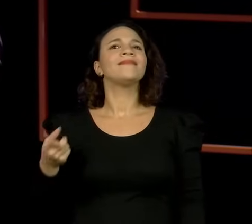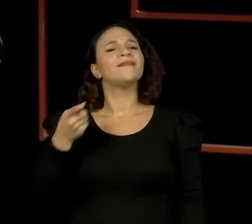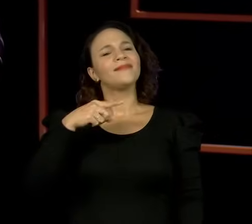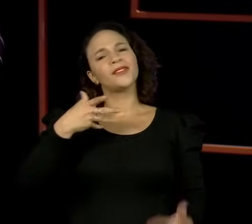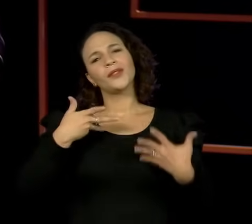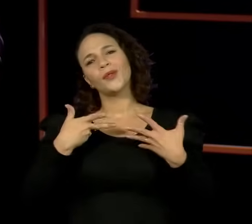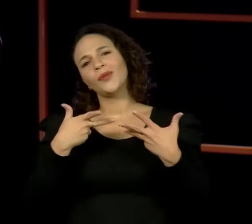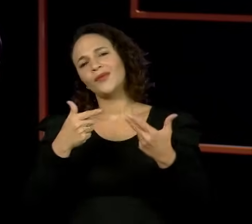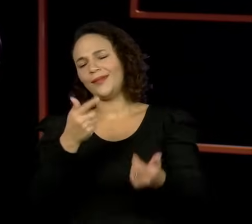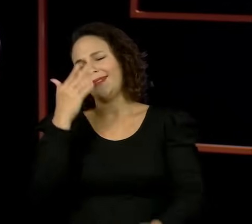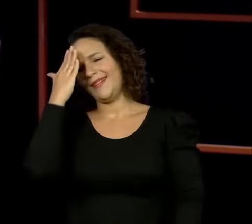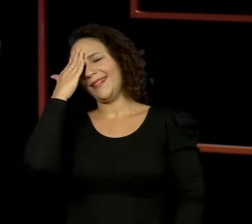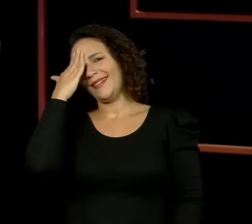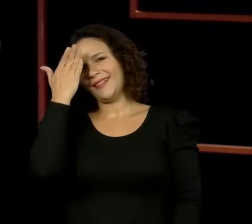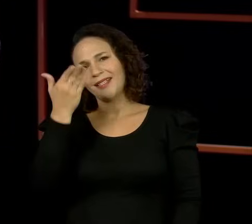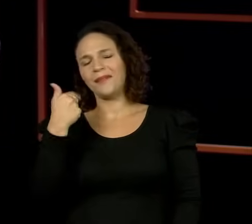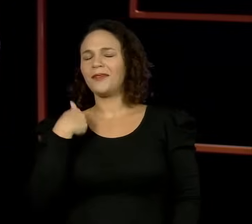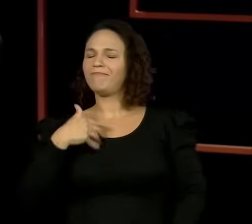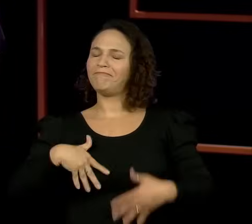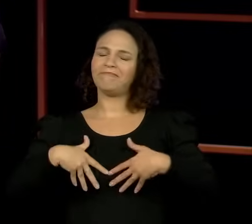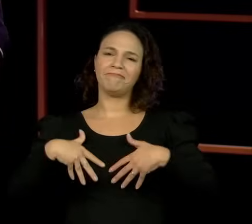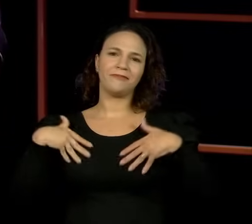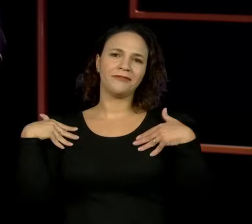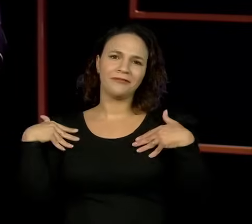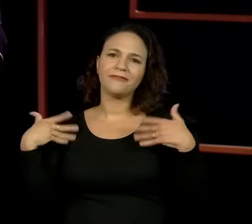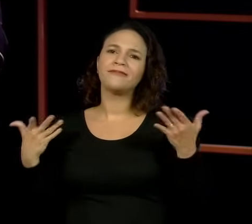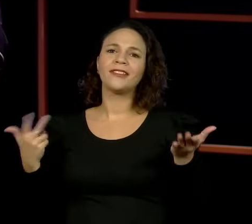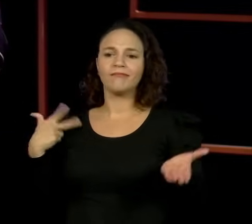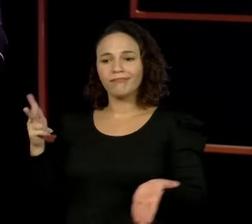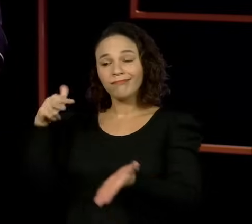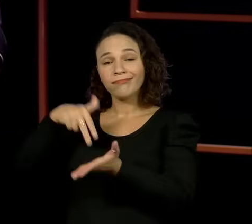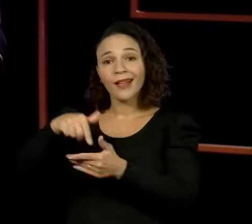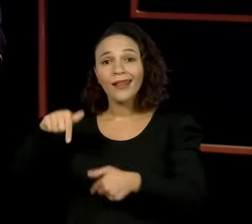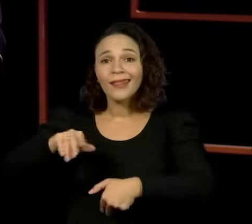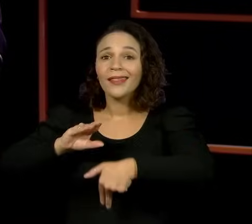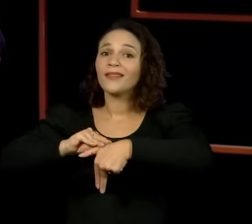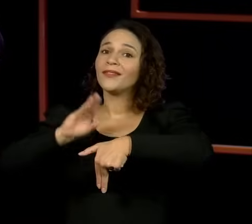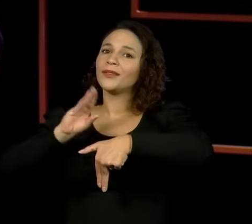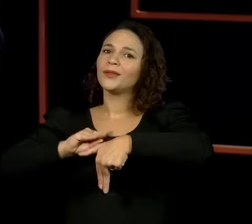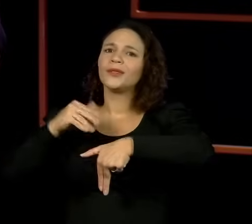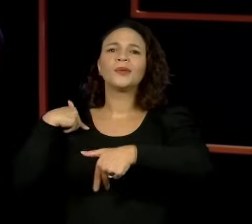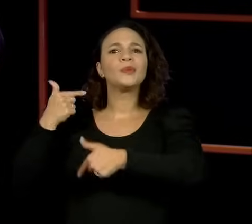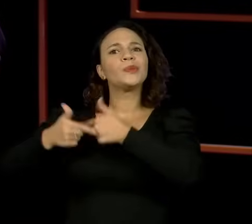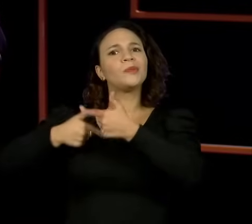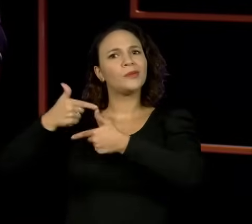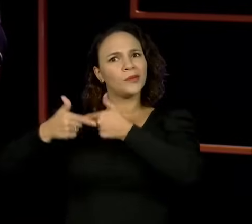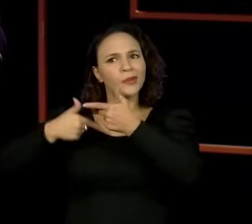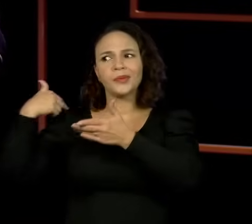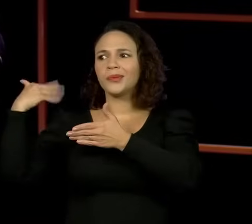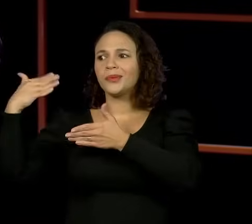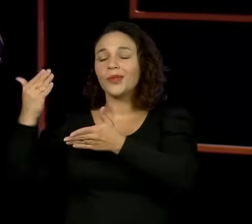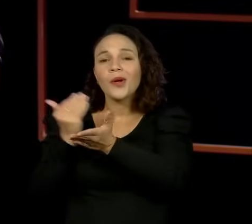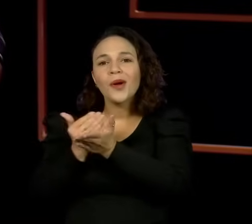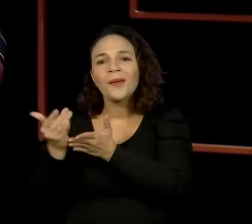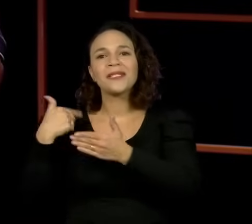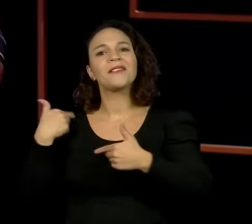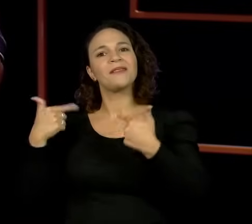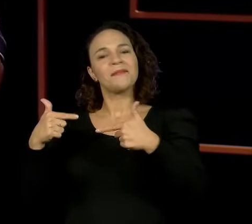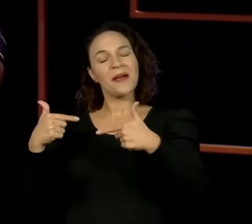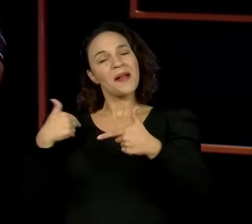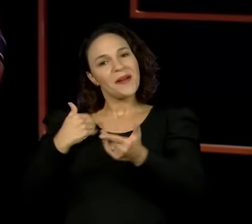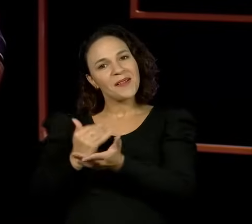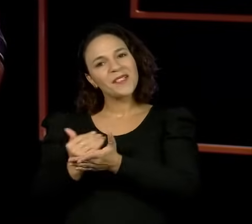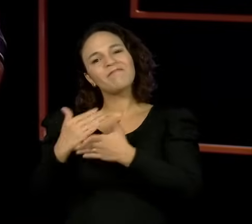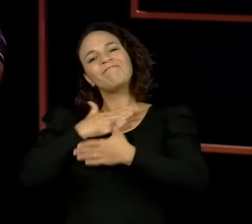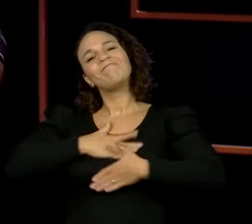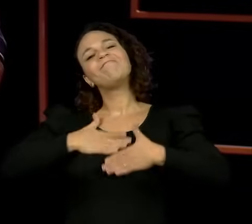você sabe disso. É um prazer estar aqui na Cultura, onde eu trabalhei bastante no início da minha carreira. É uma